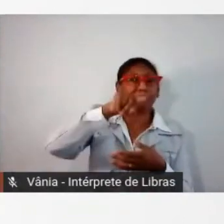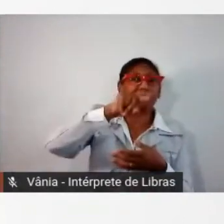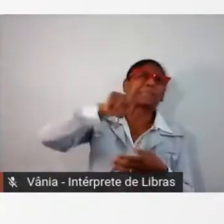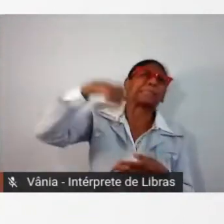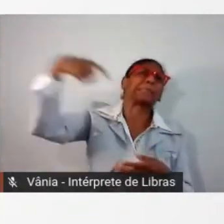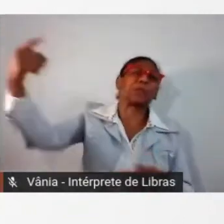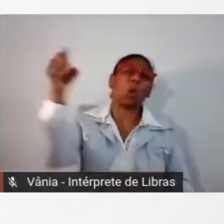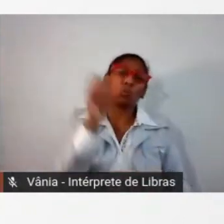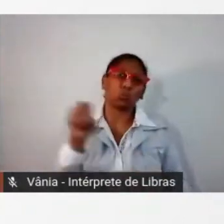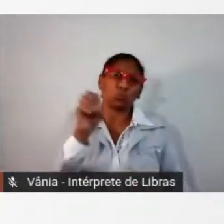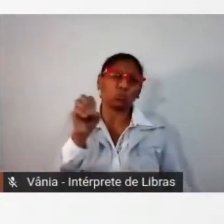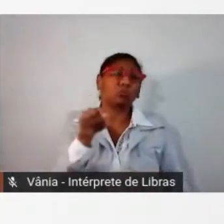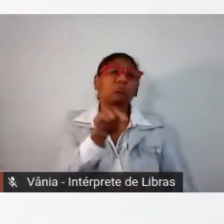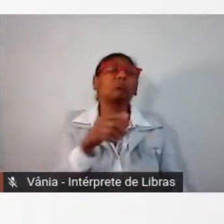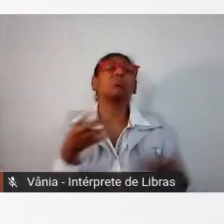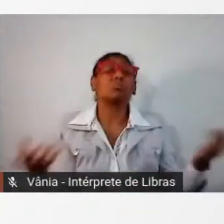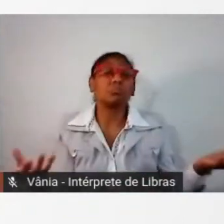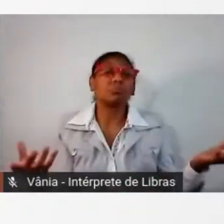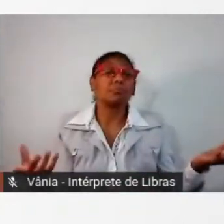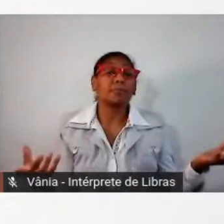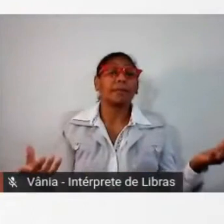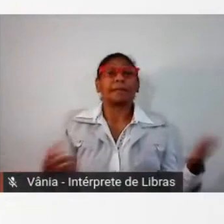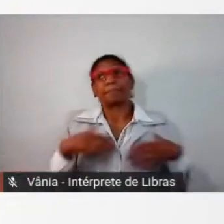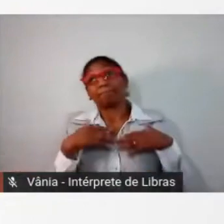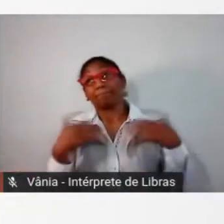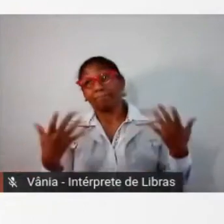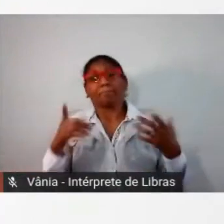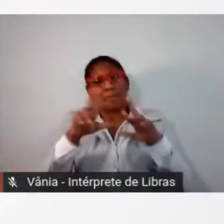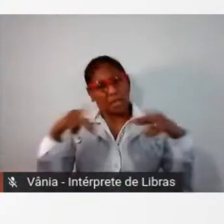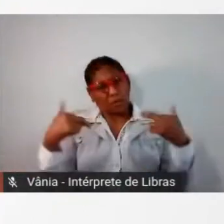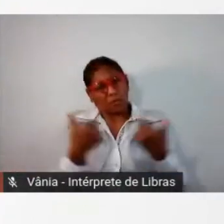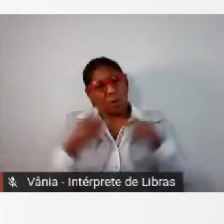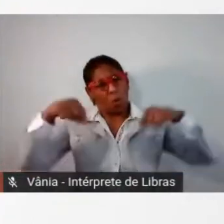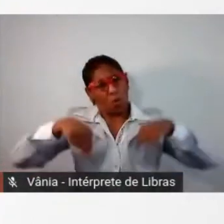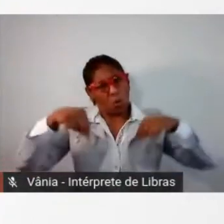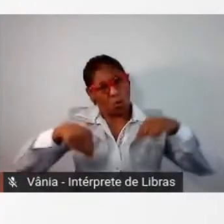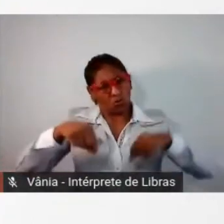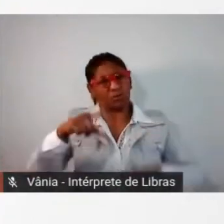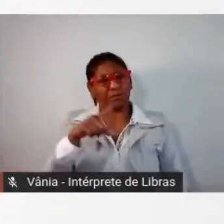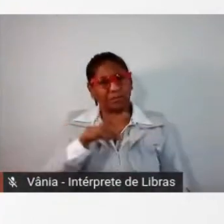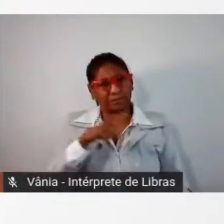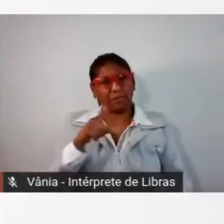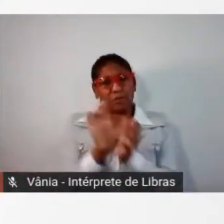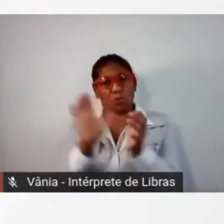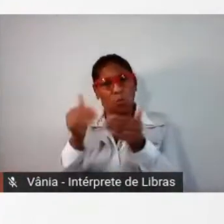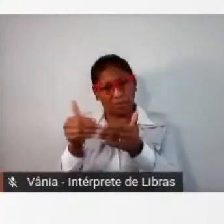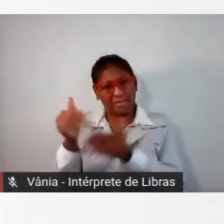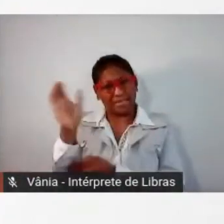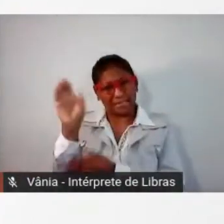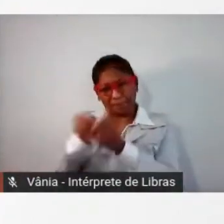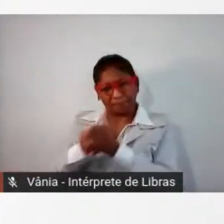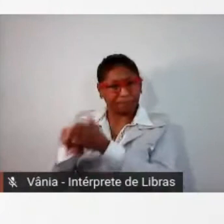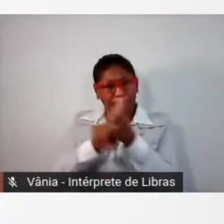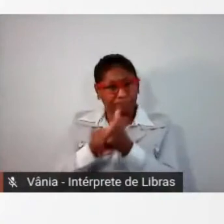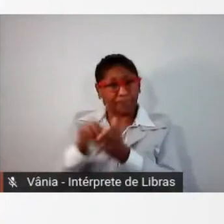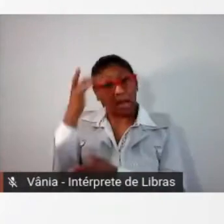para outubro? Olha, Fernanda, a gente tem ainda novas reuniões, hoje do nosso comitê científico, amanhã